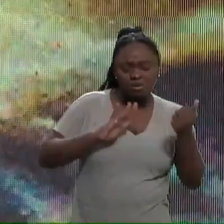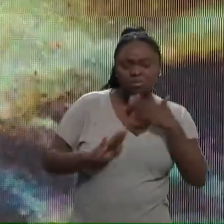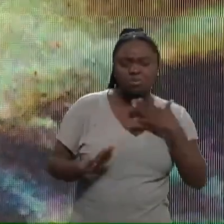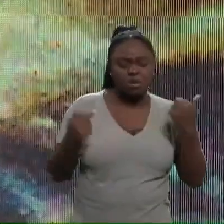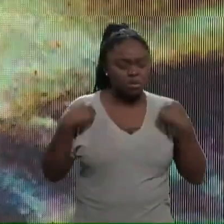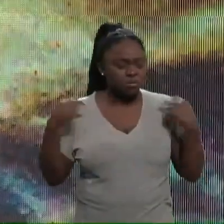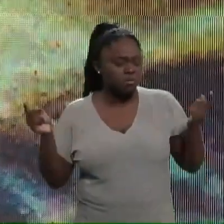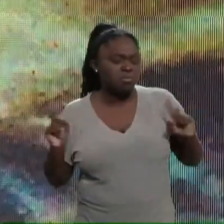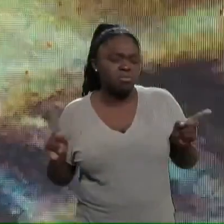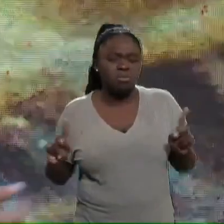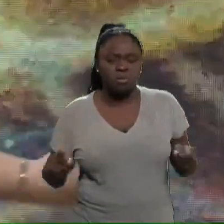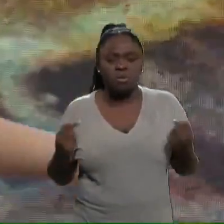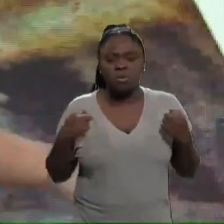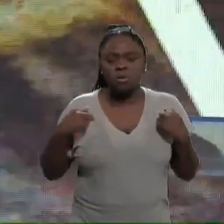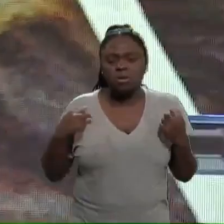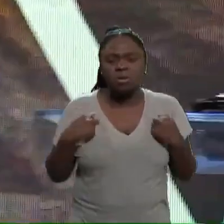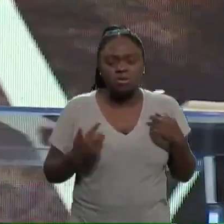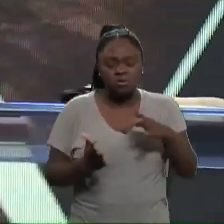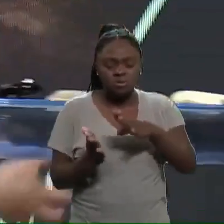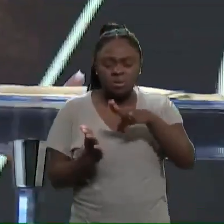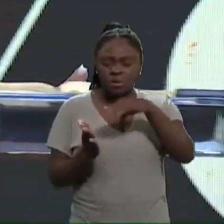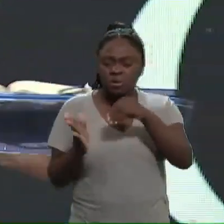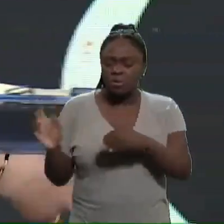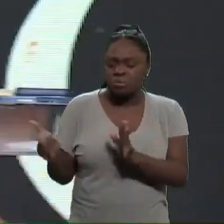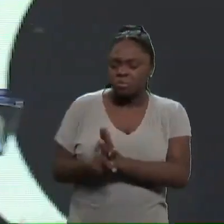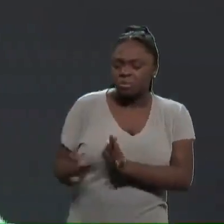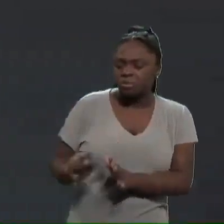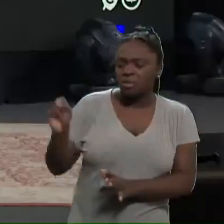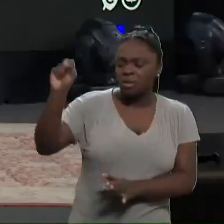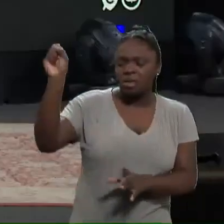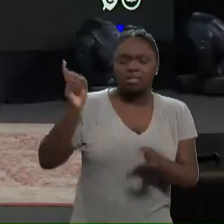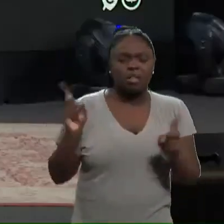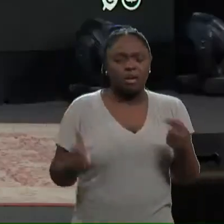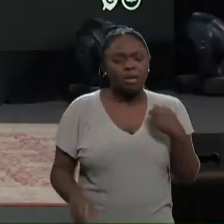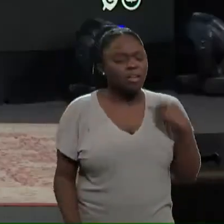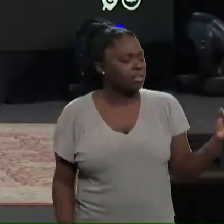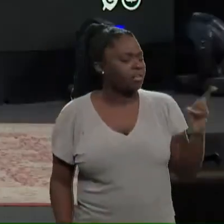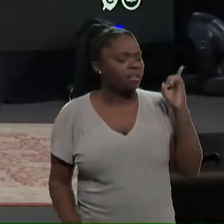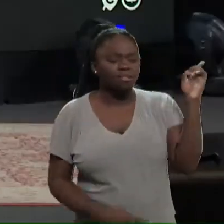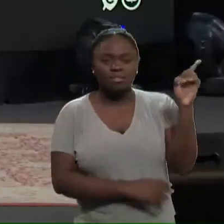eu. Eu não sou uma má cópia de Saul, eu sou Davizinho.